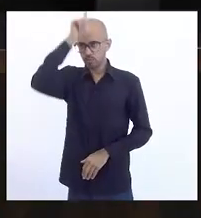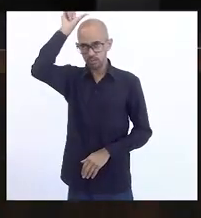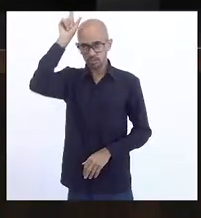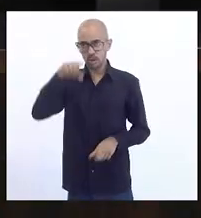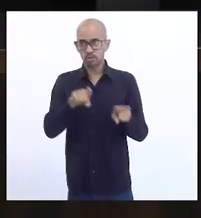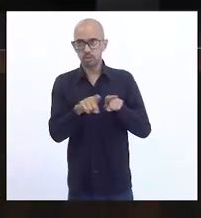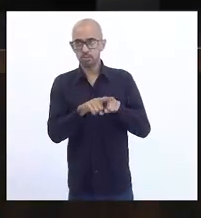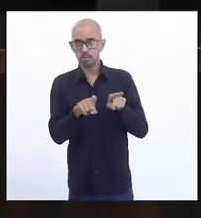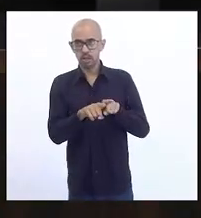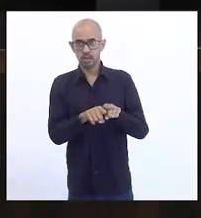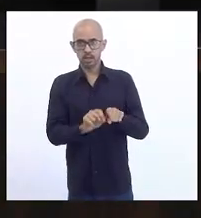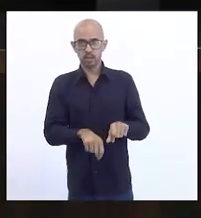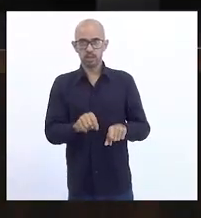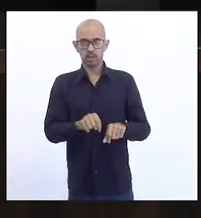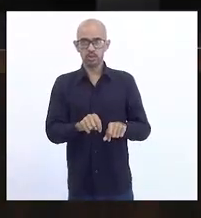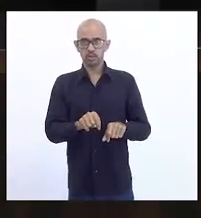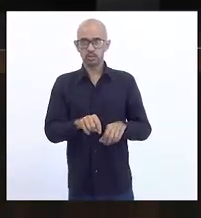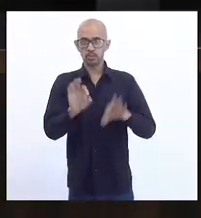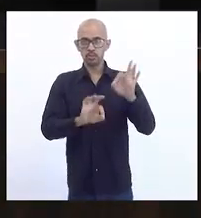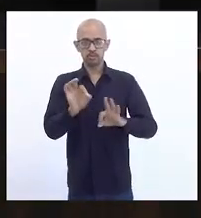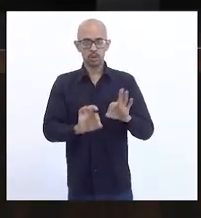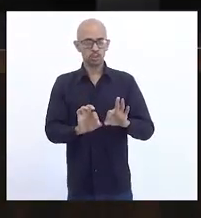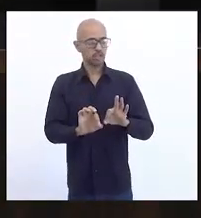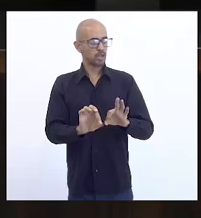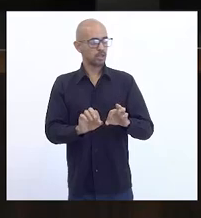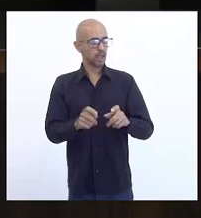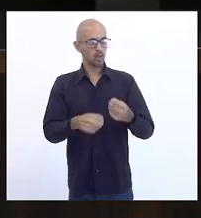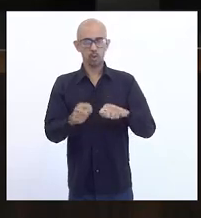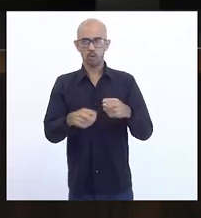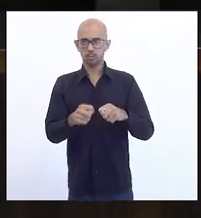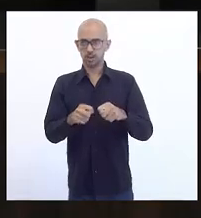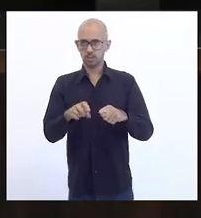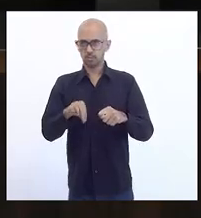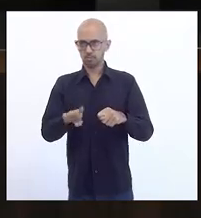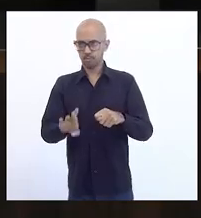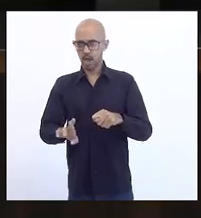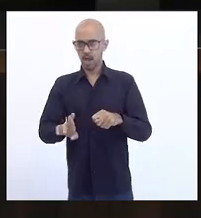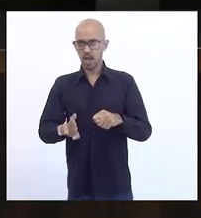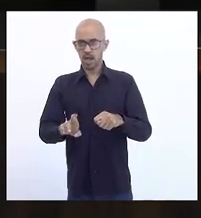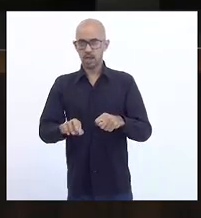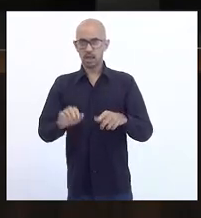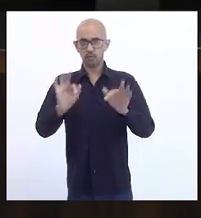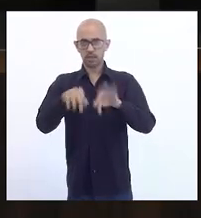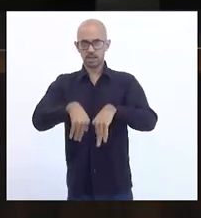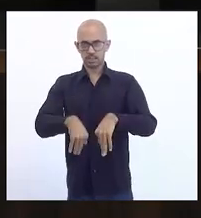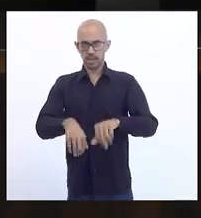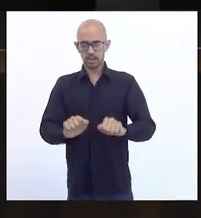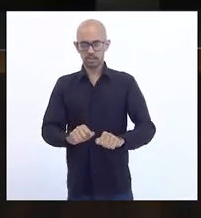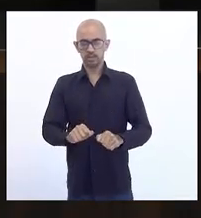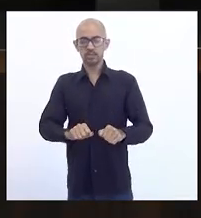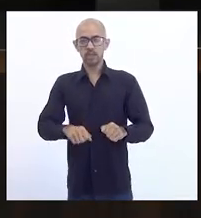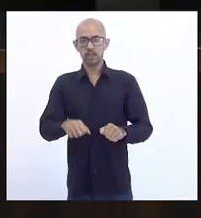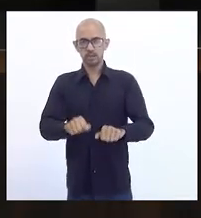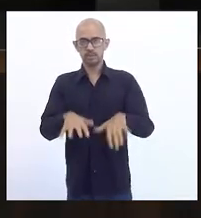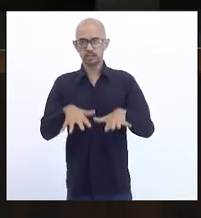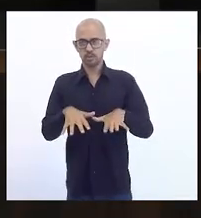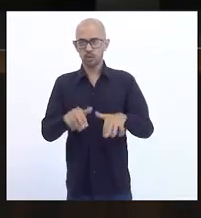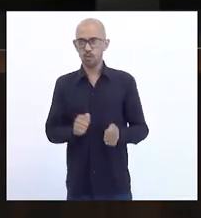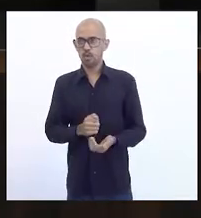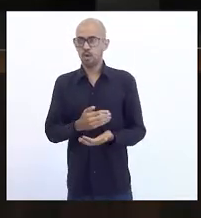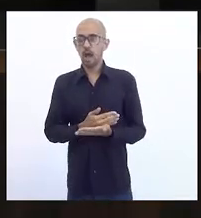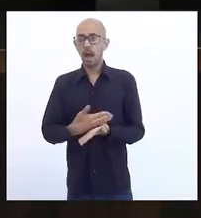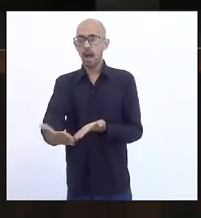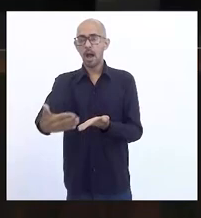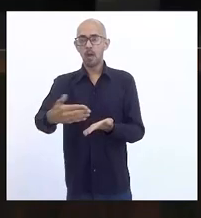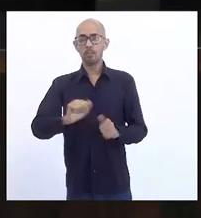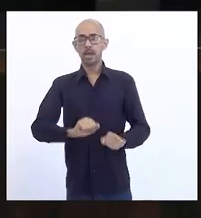um projeto da economia do mar. Ok. Está encerrada a sessão. Havendo número legal sobre a proteção de Deus, está